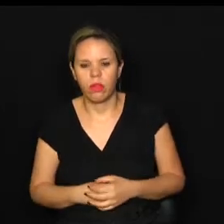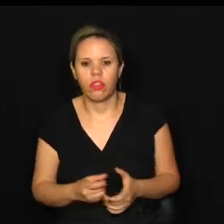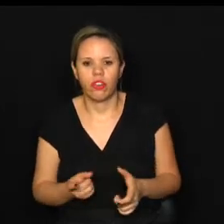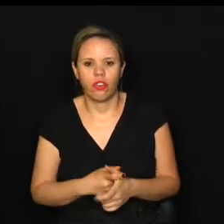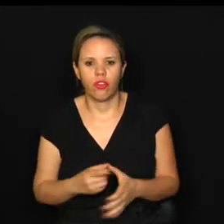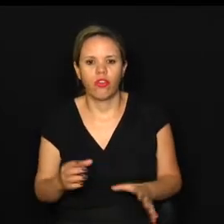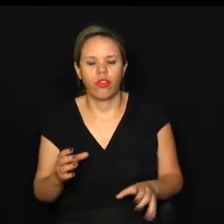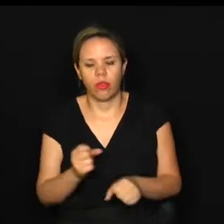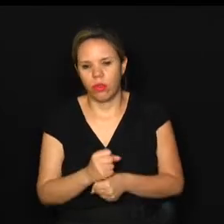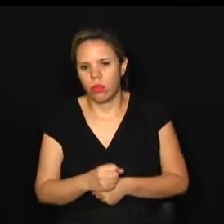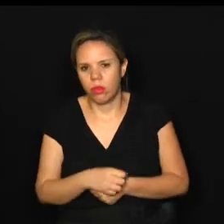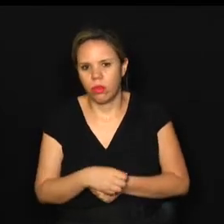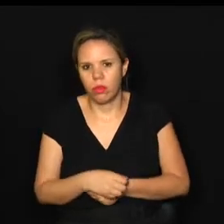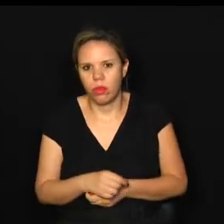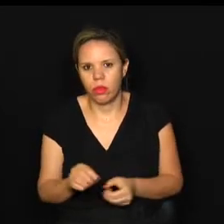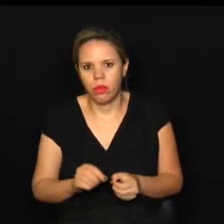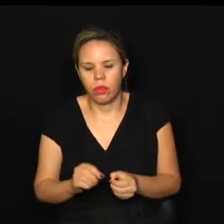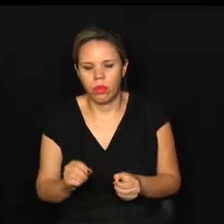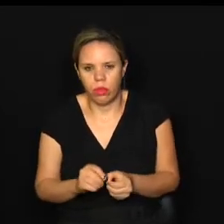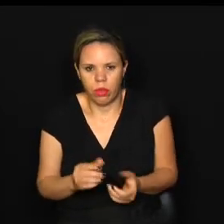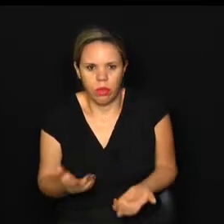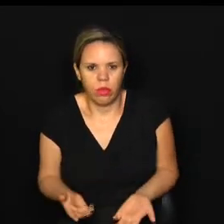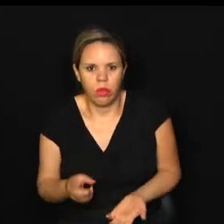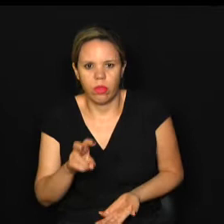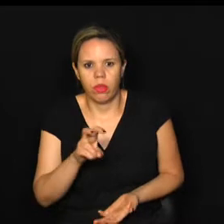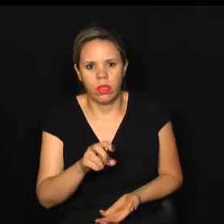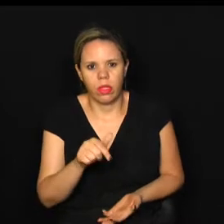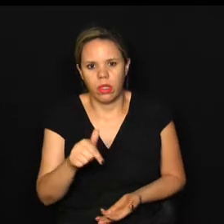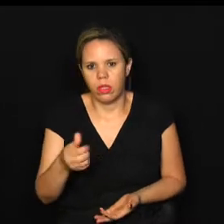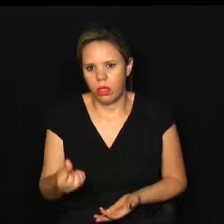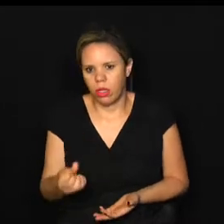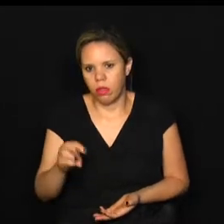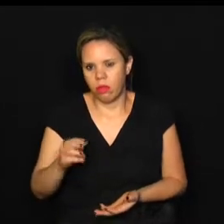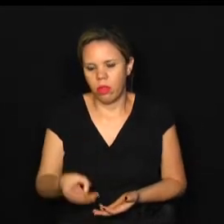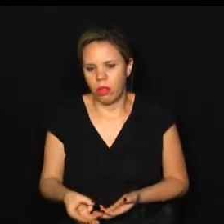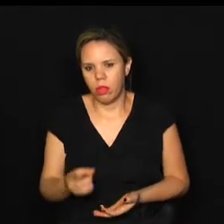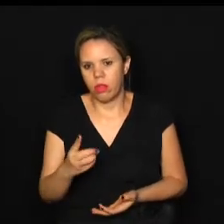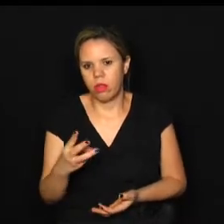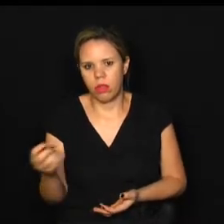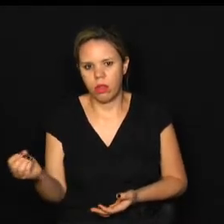que ocasiona aí um superávit de 576.300.000.